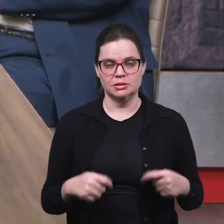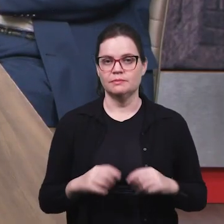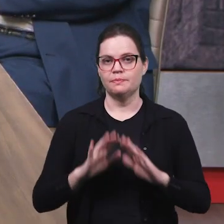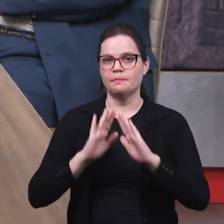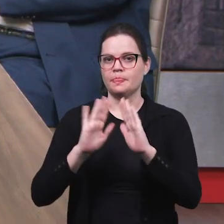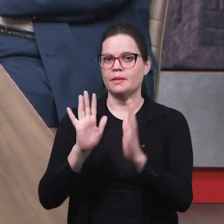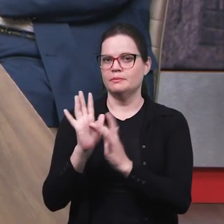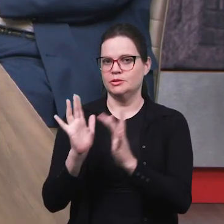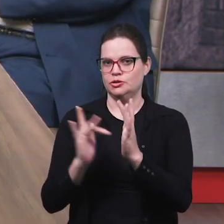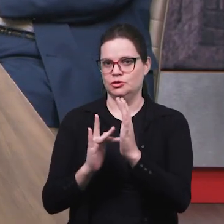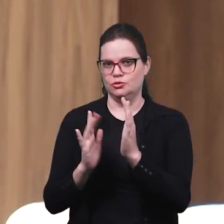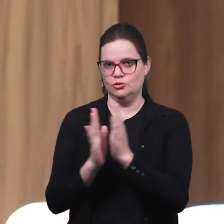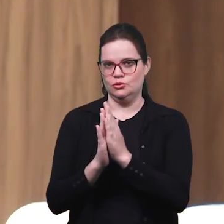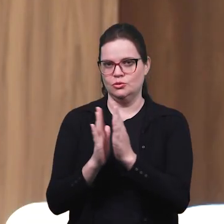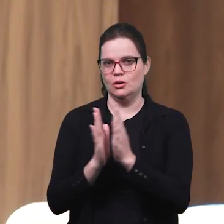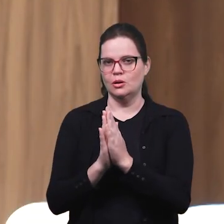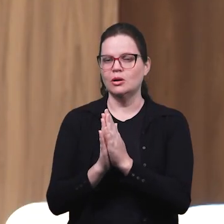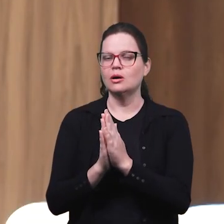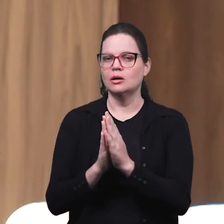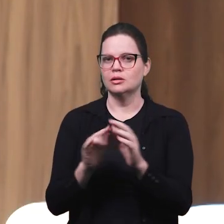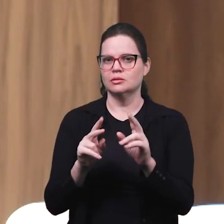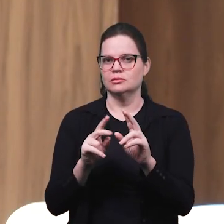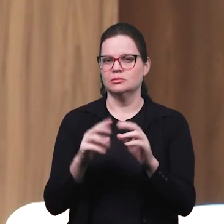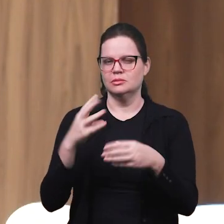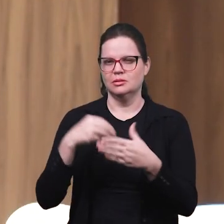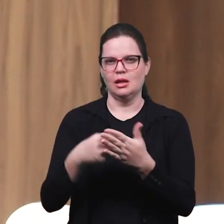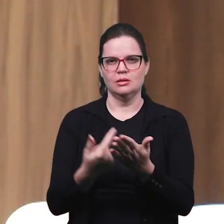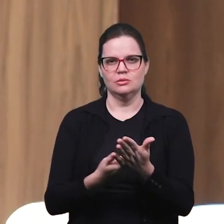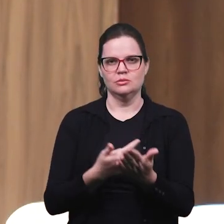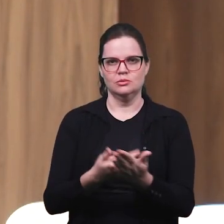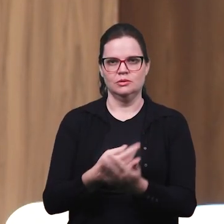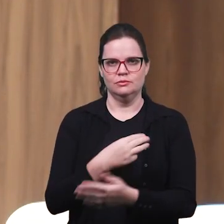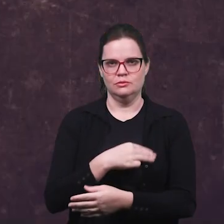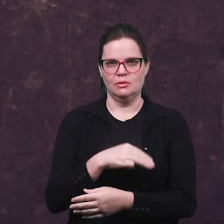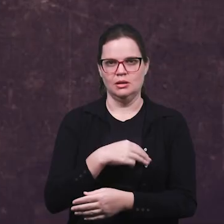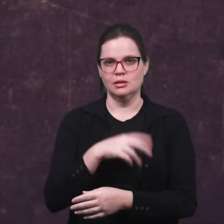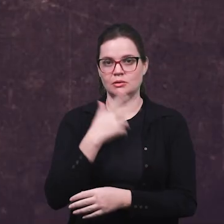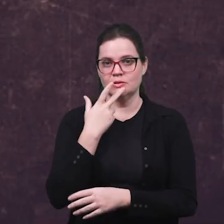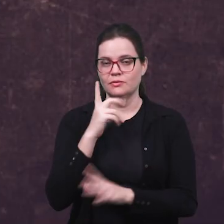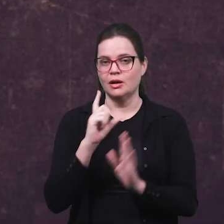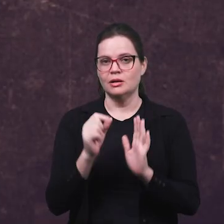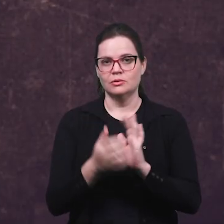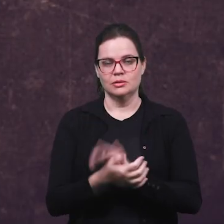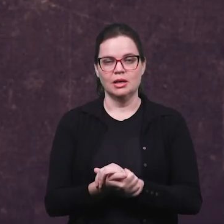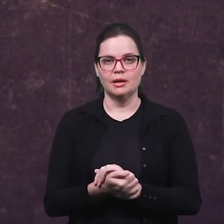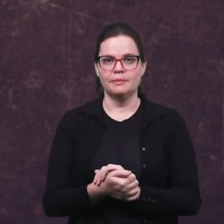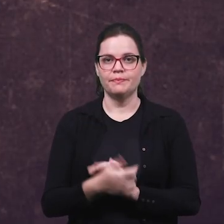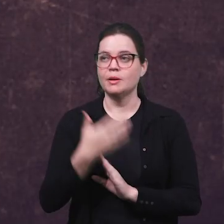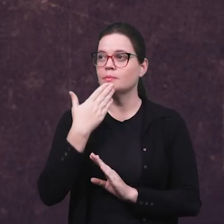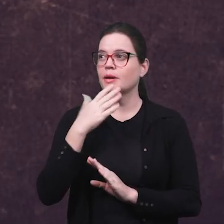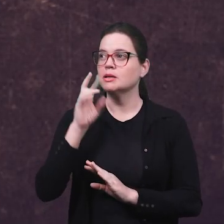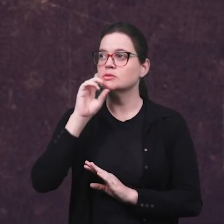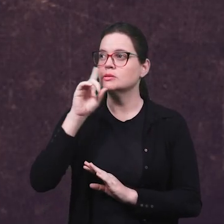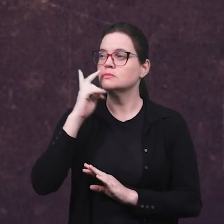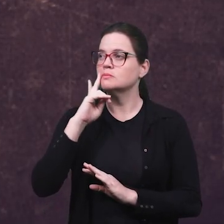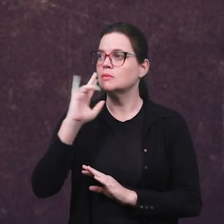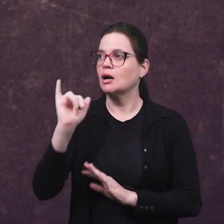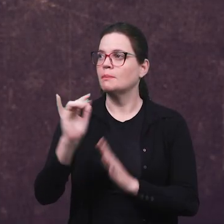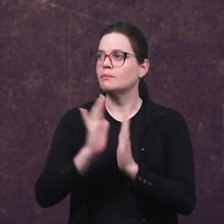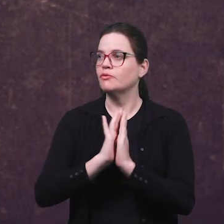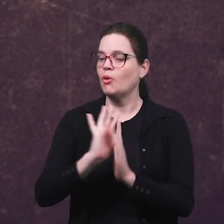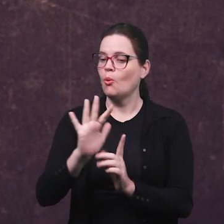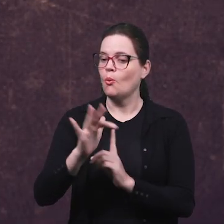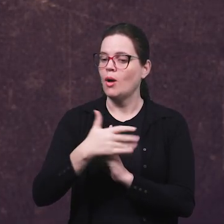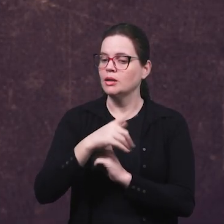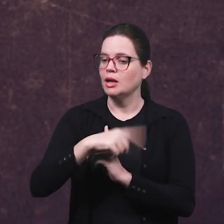oração de Jesus, até em Mateus 6, fala sobre a questão de: eu peço que os tire do mal, livre do mal. Então, o Senhor vai livrar o servo dele do mal,